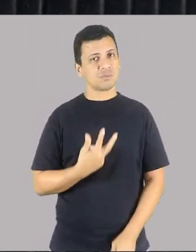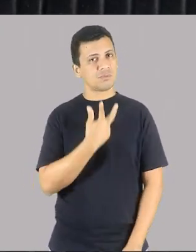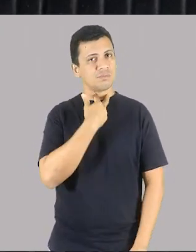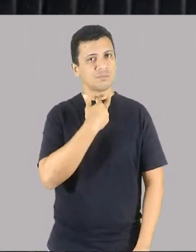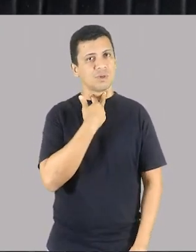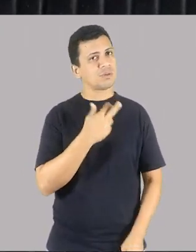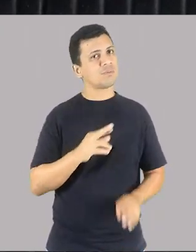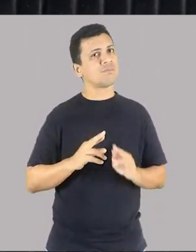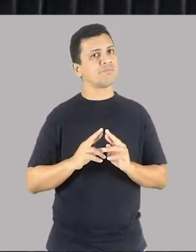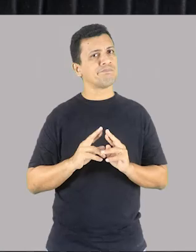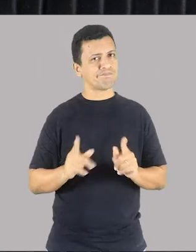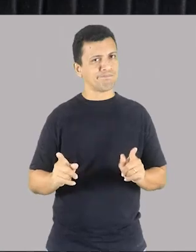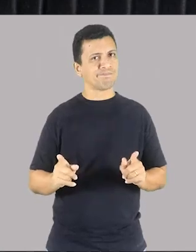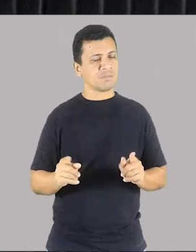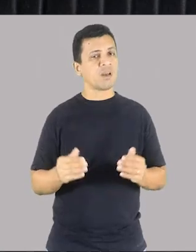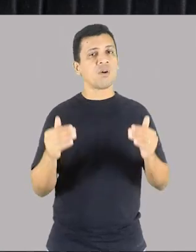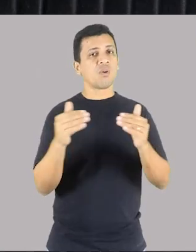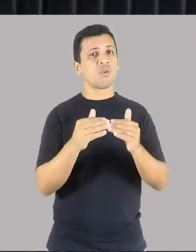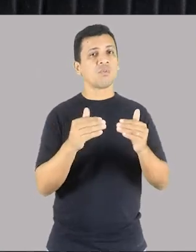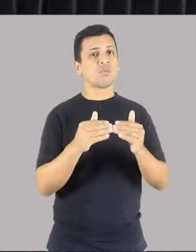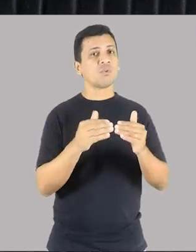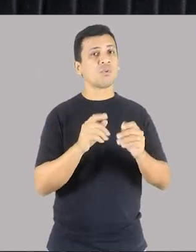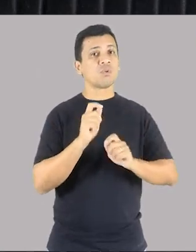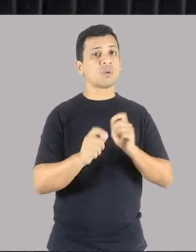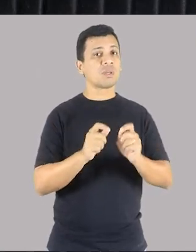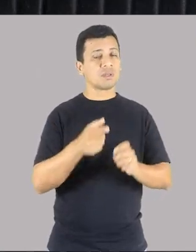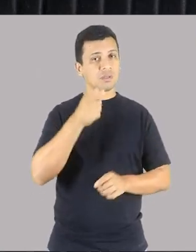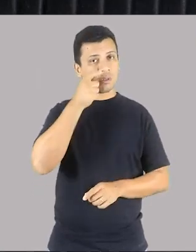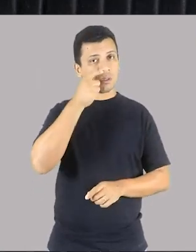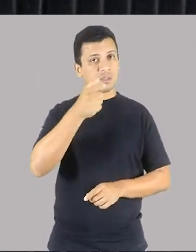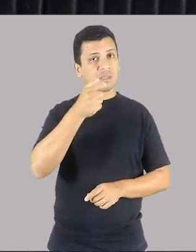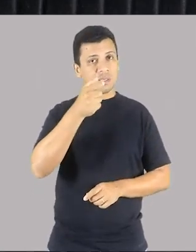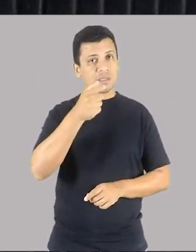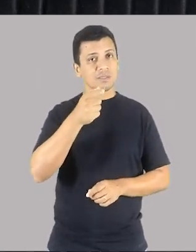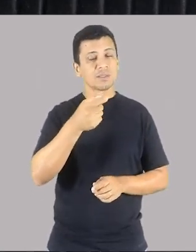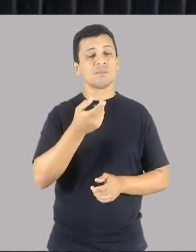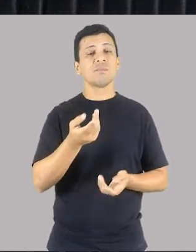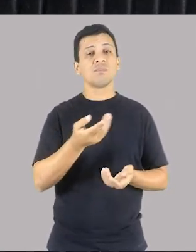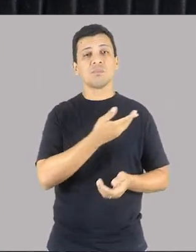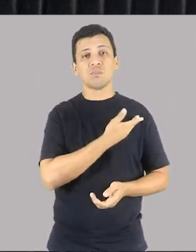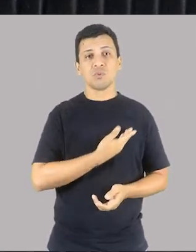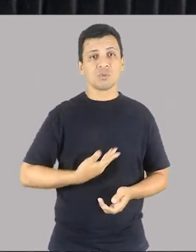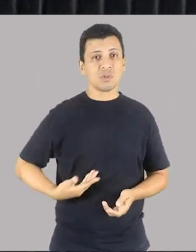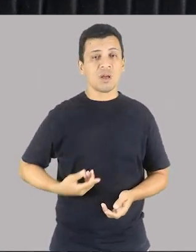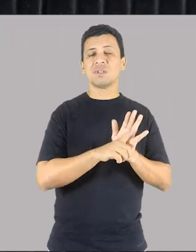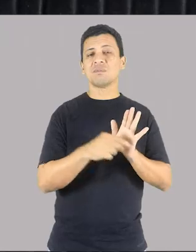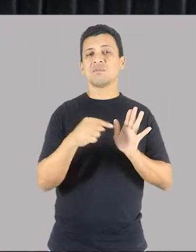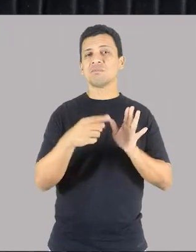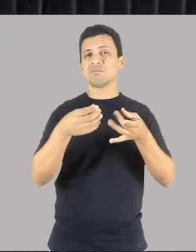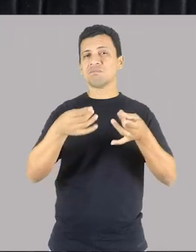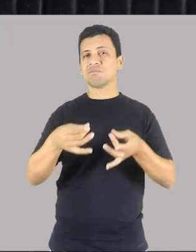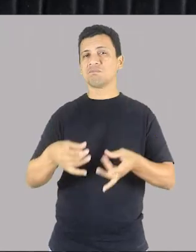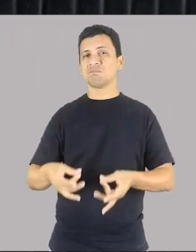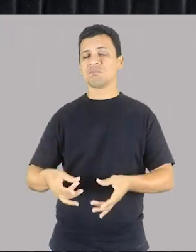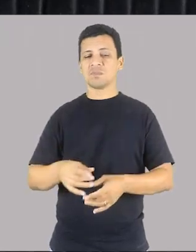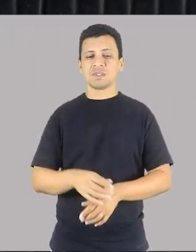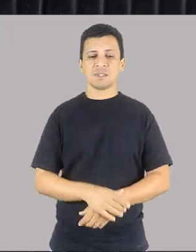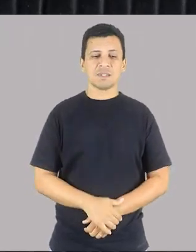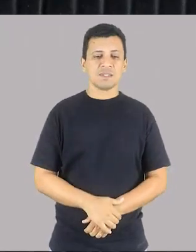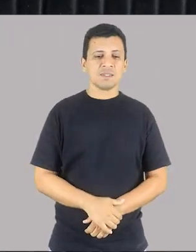maneira, ele deve agir de acordo com o interesse público. A vontade do administrador nunca deve se